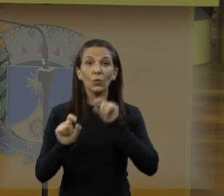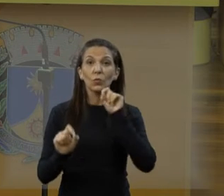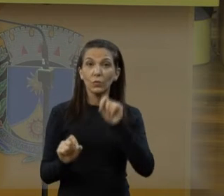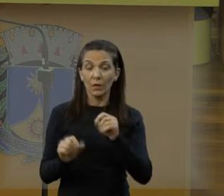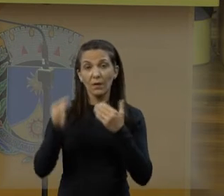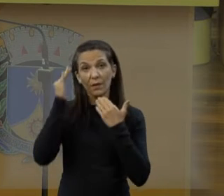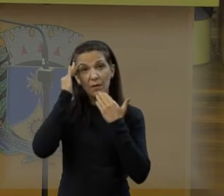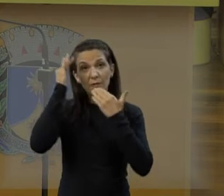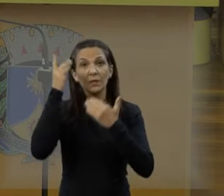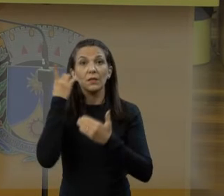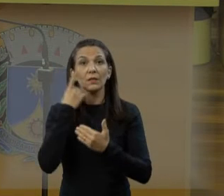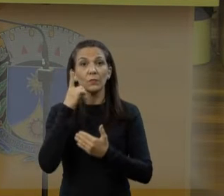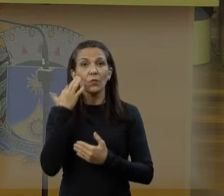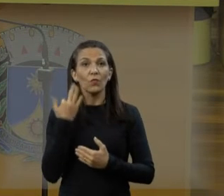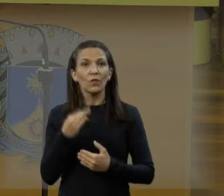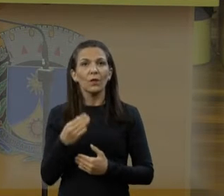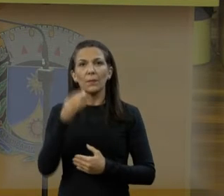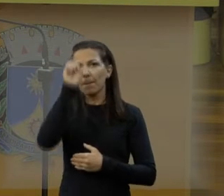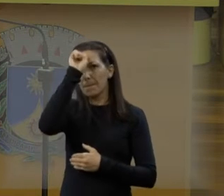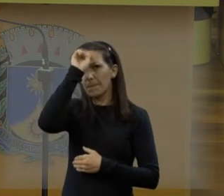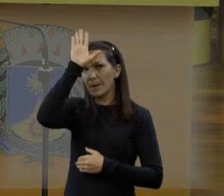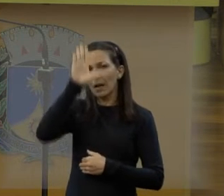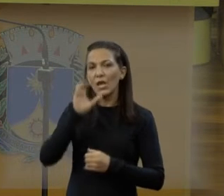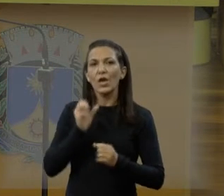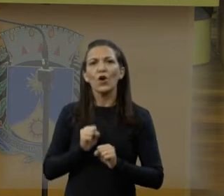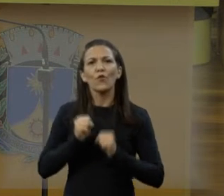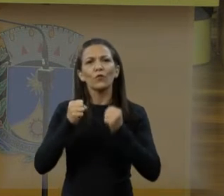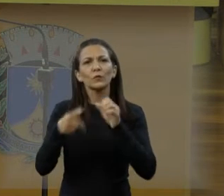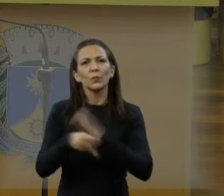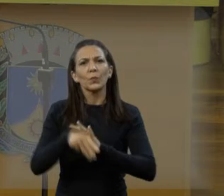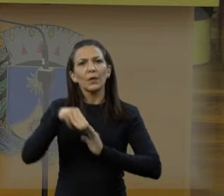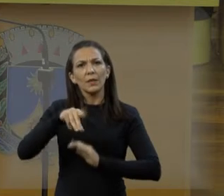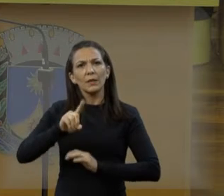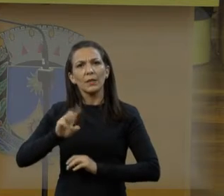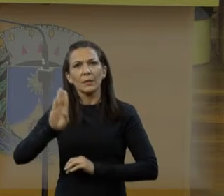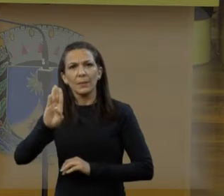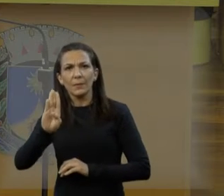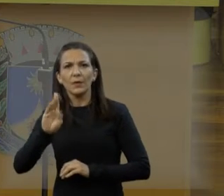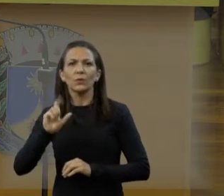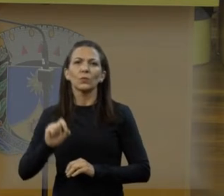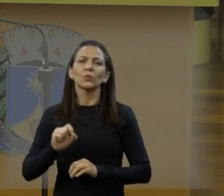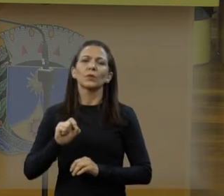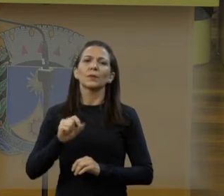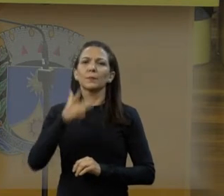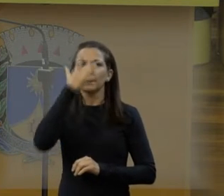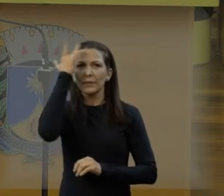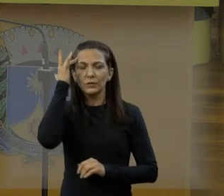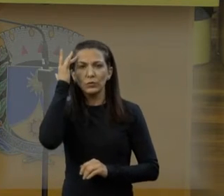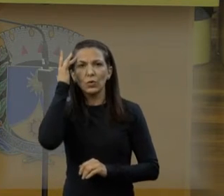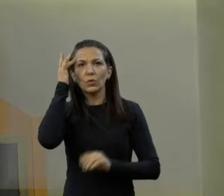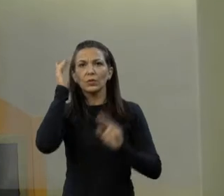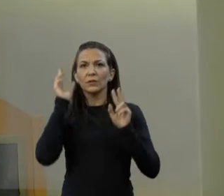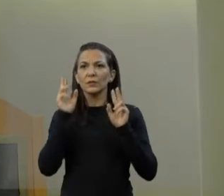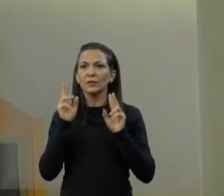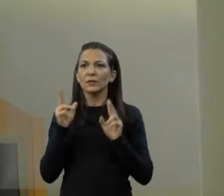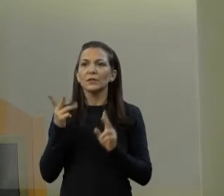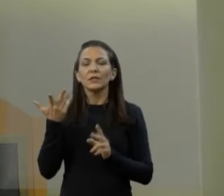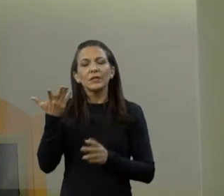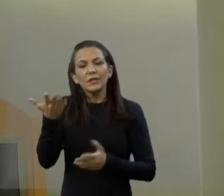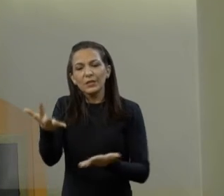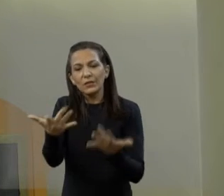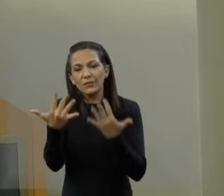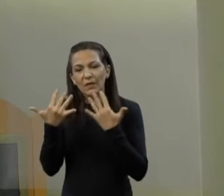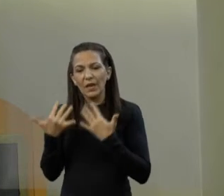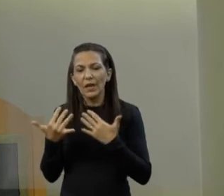agradecendo ao deputado federal Bahia Rocha força do MDB o prestígio das autoridades que vieram aqui das pessoas como que vieram aqui das